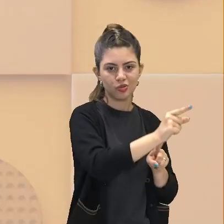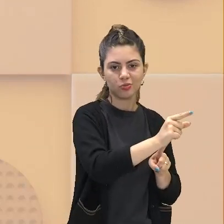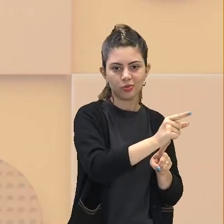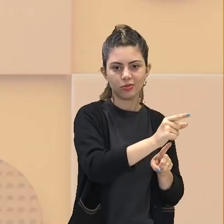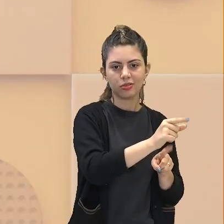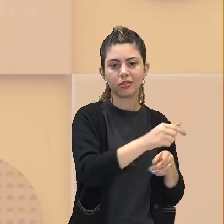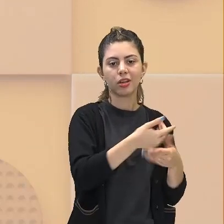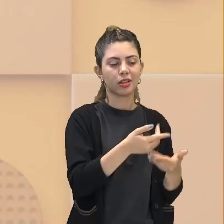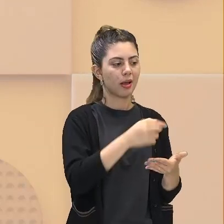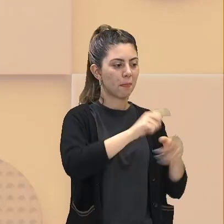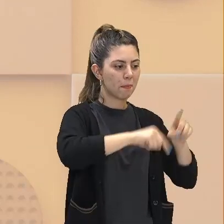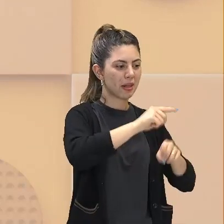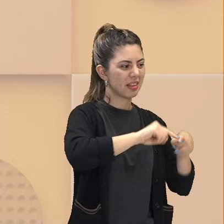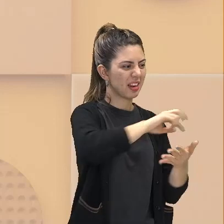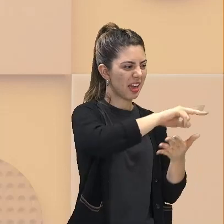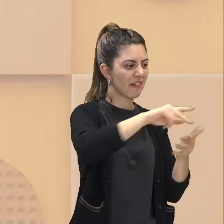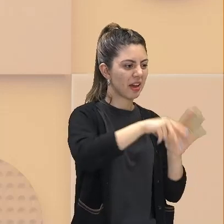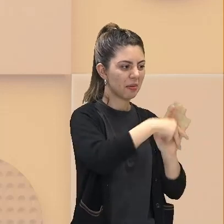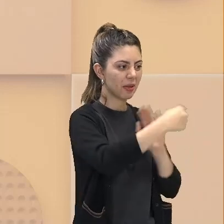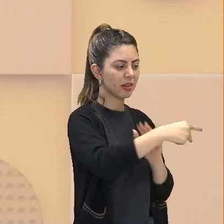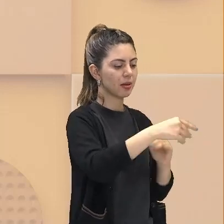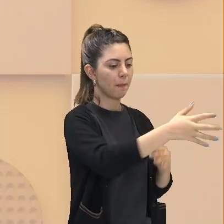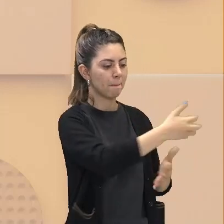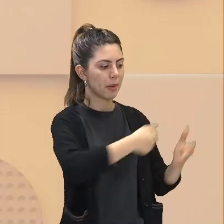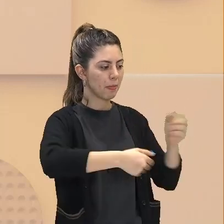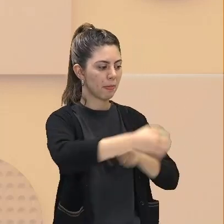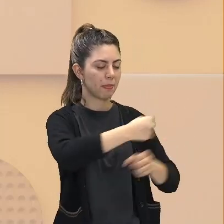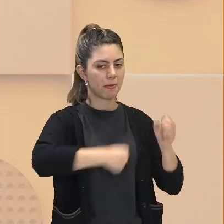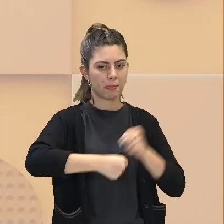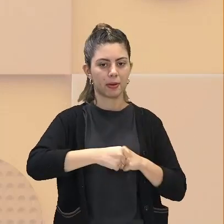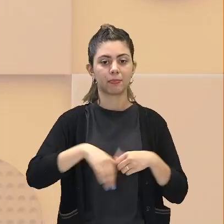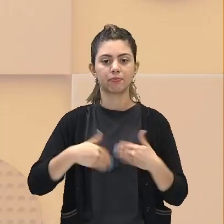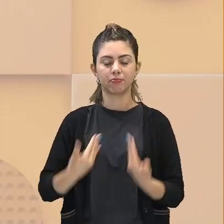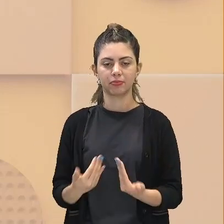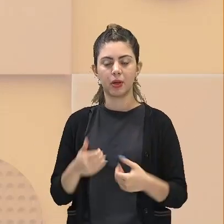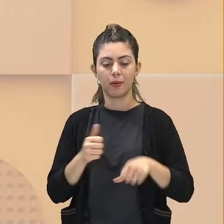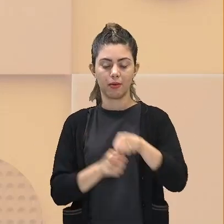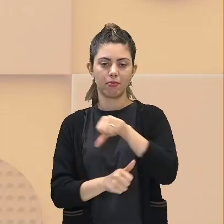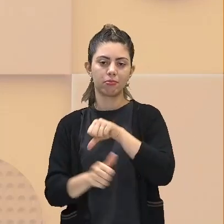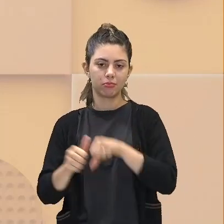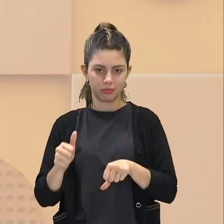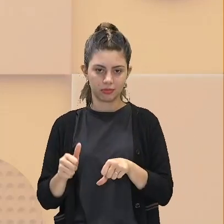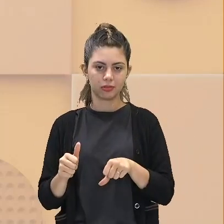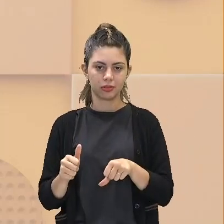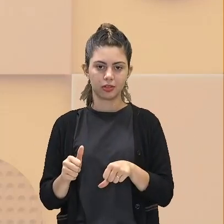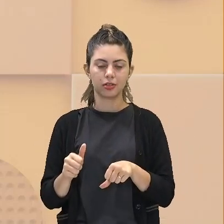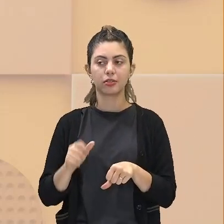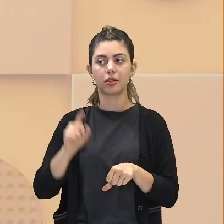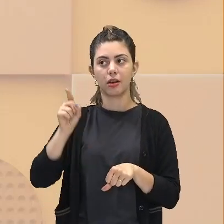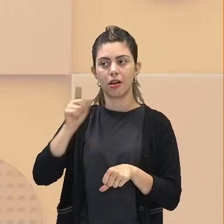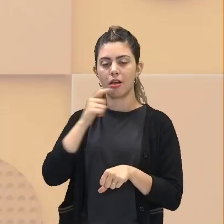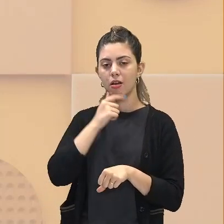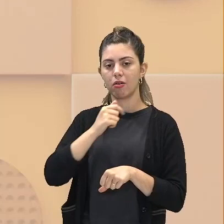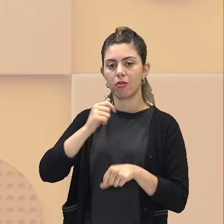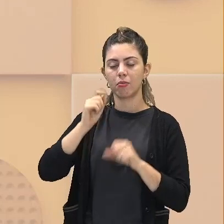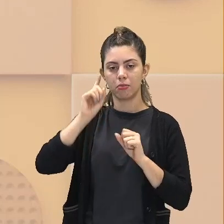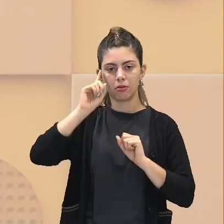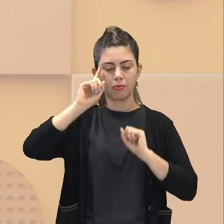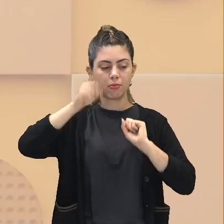estava interessado também nas terras da Igreja Católica. Quando ele institui o ato